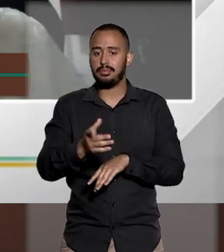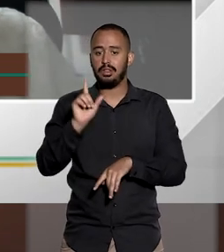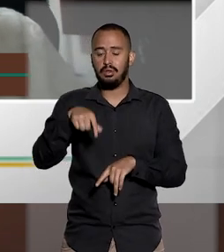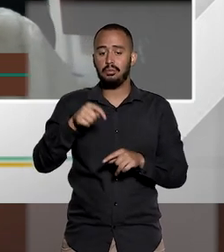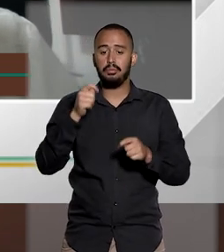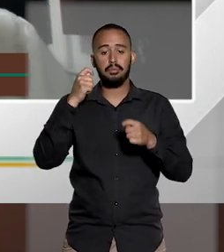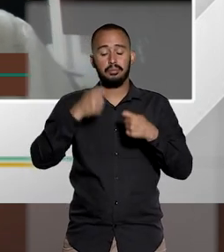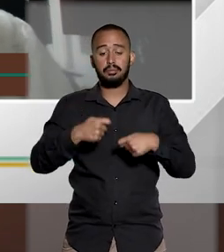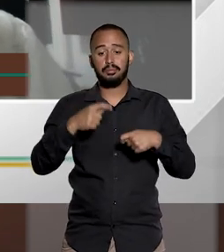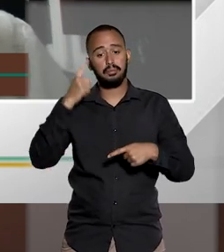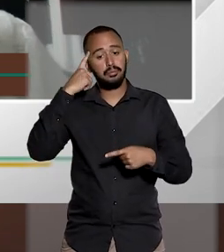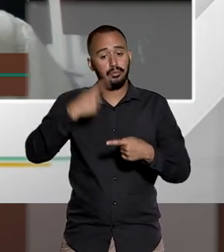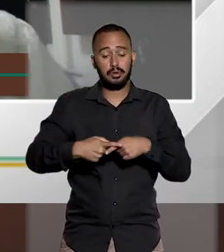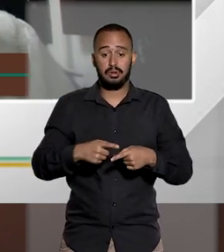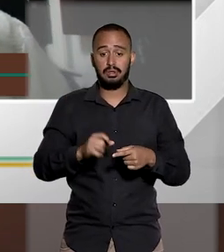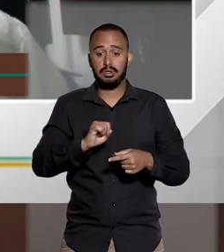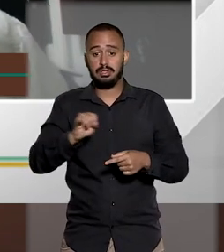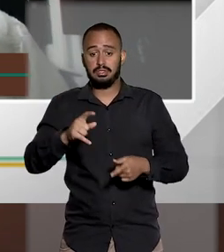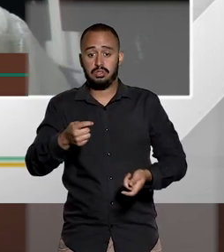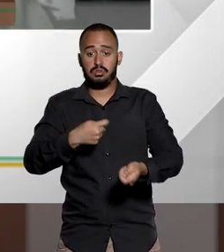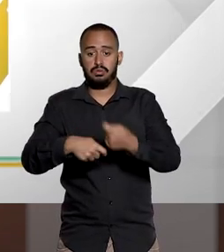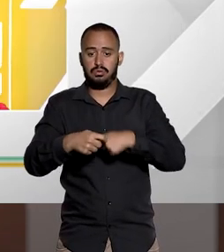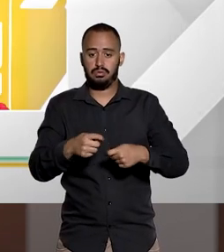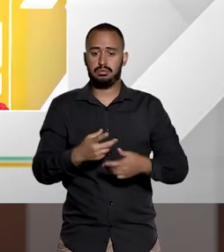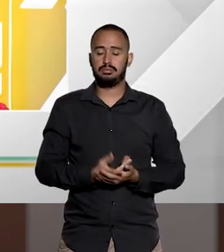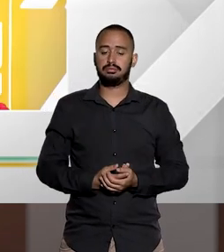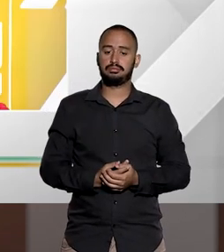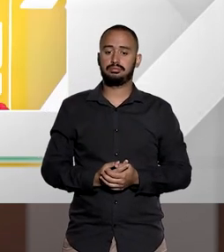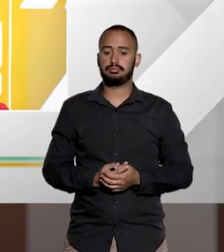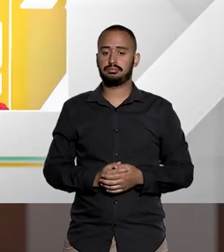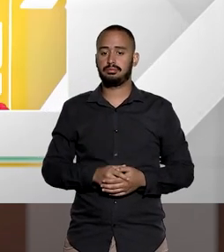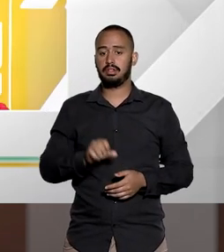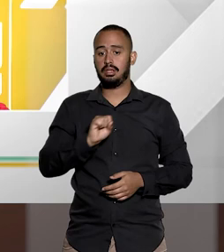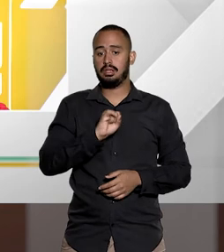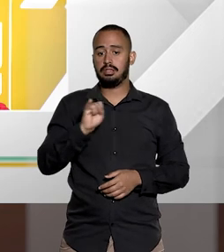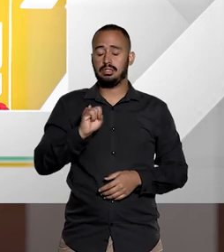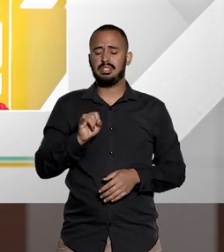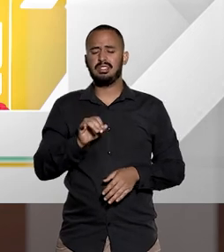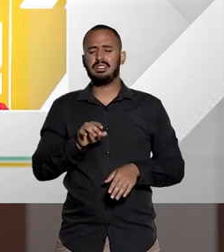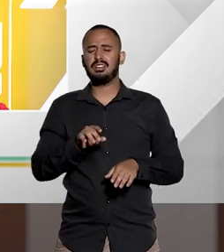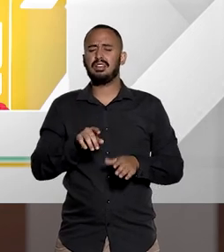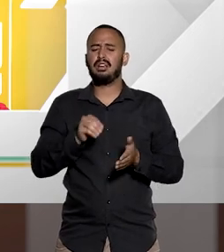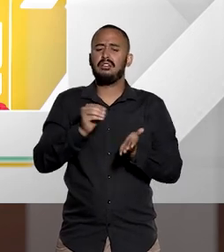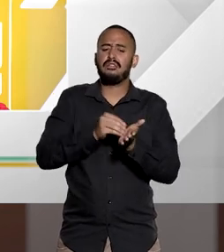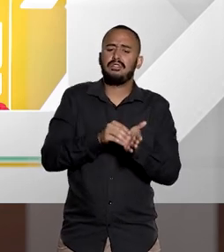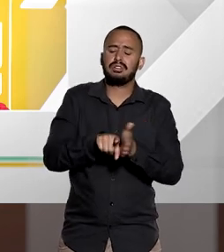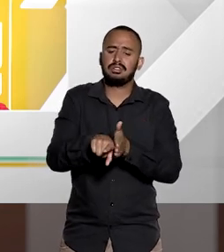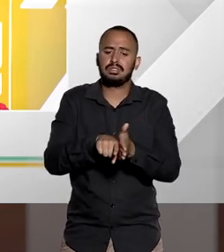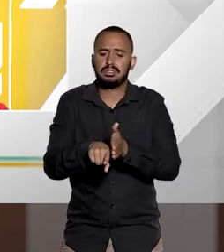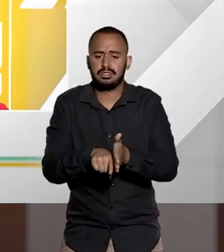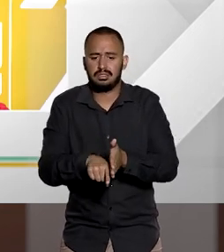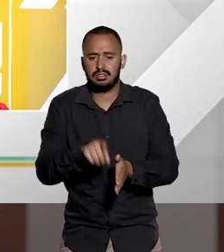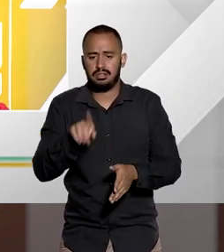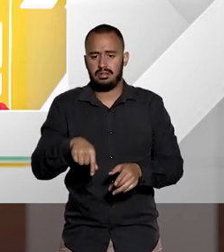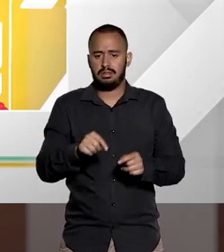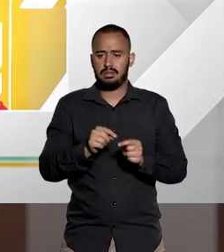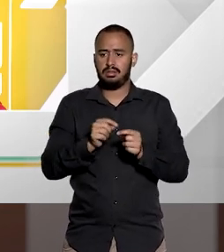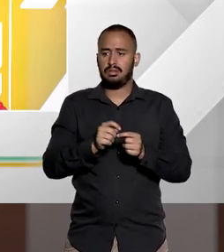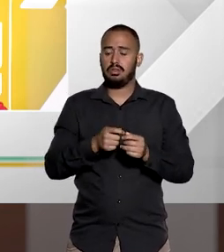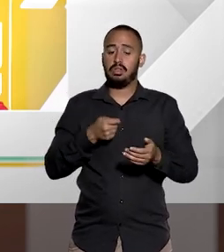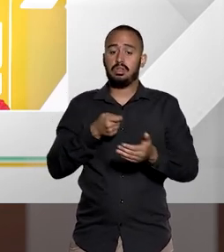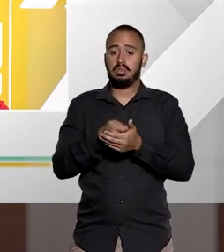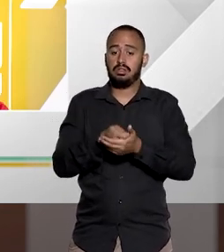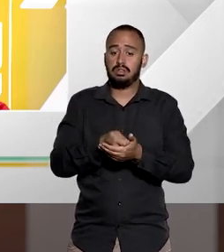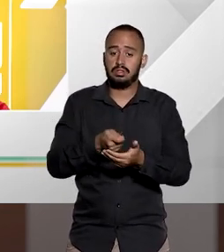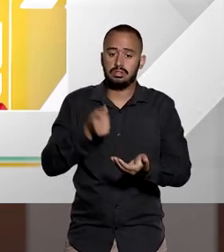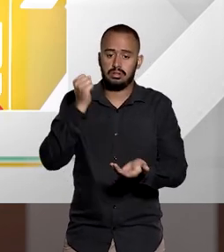desequilíbrio econômico financeiro. Agora, a regularidade fiscal, professora Irene, que é exigida para se contratar